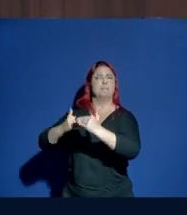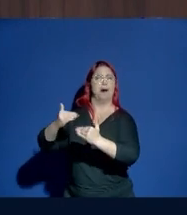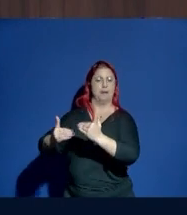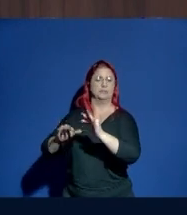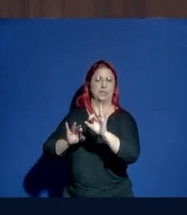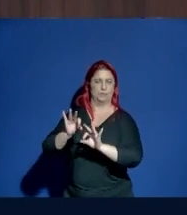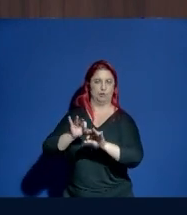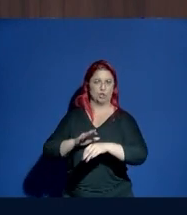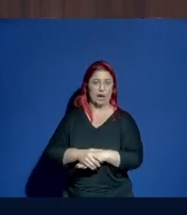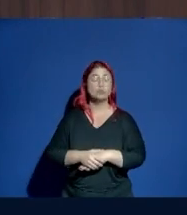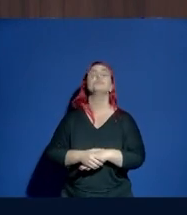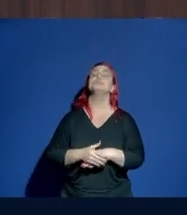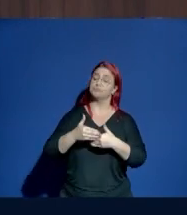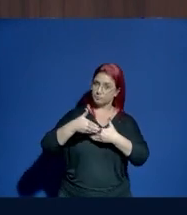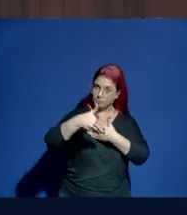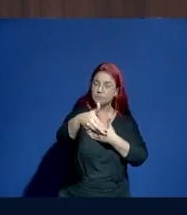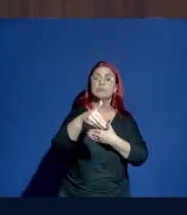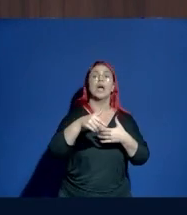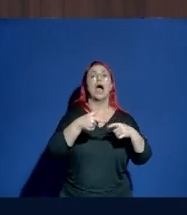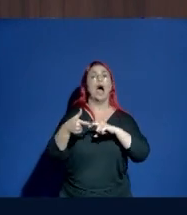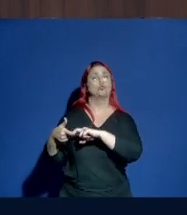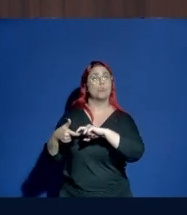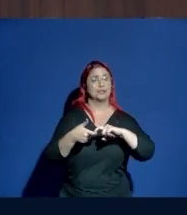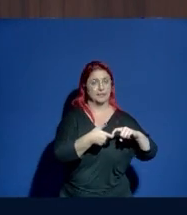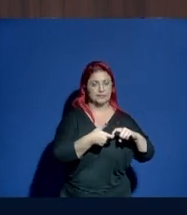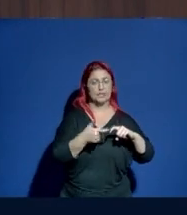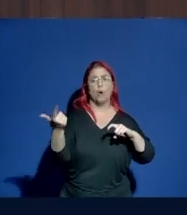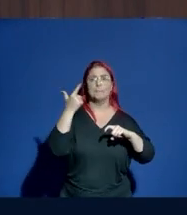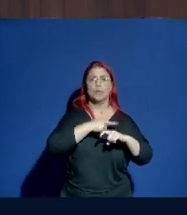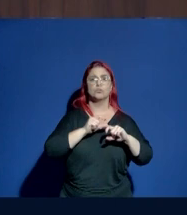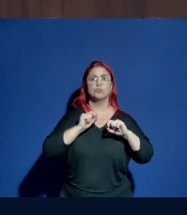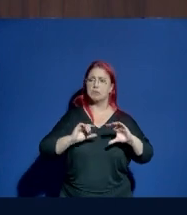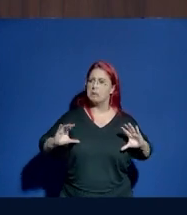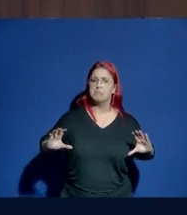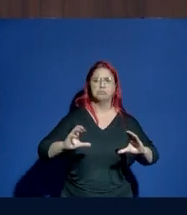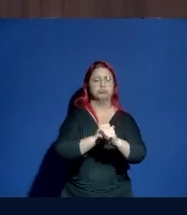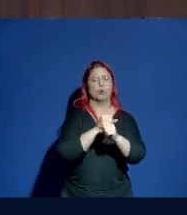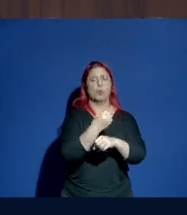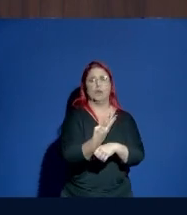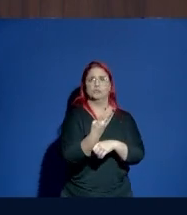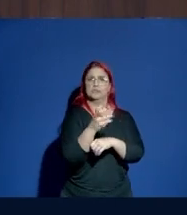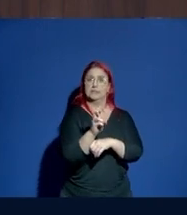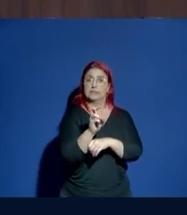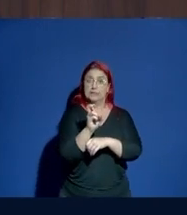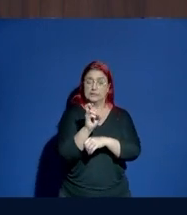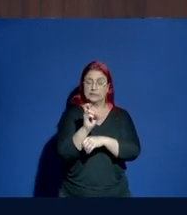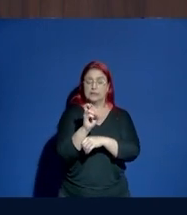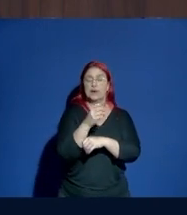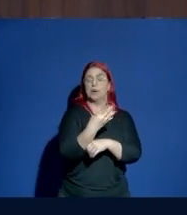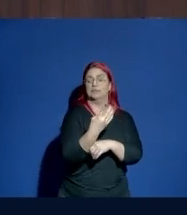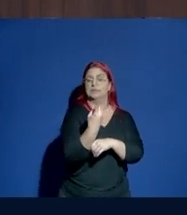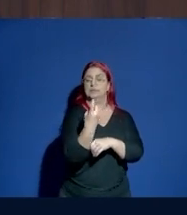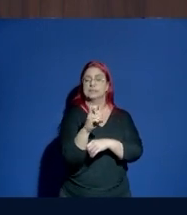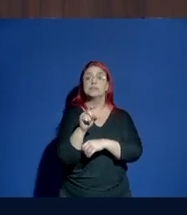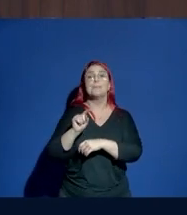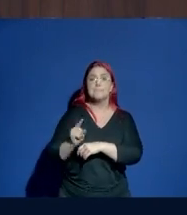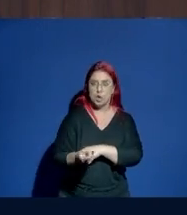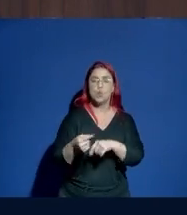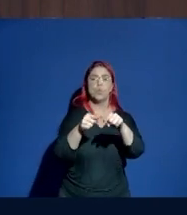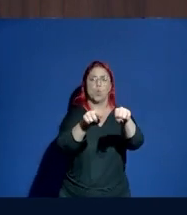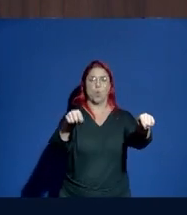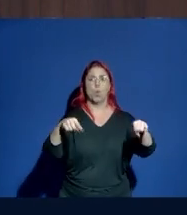em breve a gente vai automatizar esse processo para zerar o jogo das 415.000 propriedades isso significa